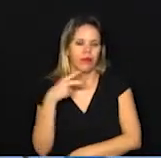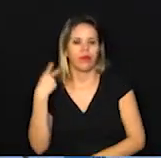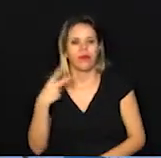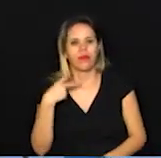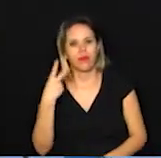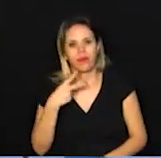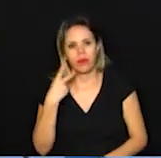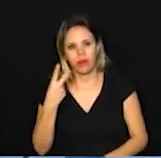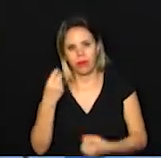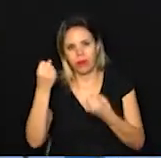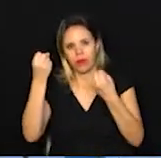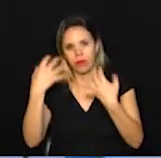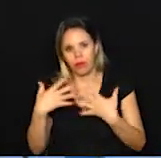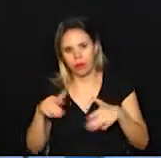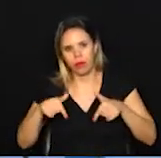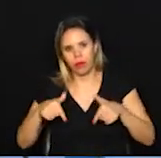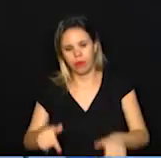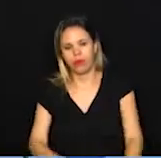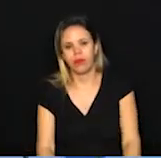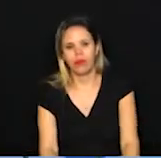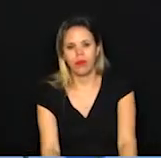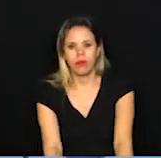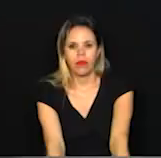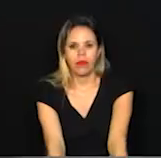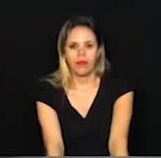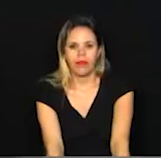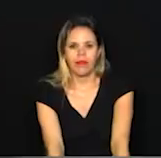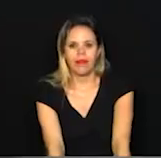vereadora justificou a iniciativa.